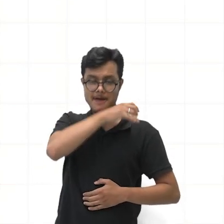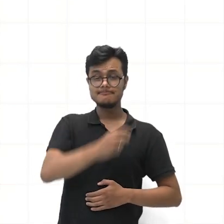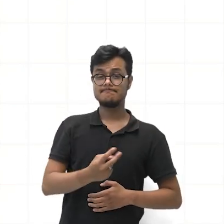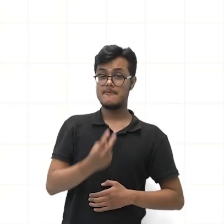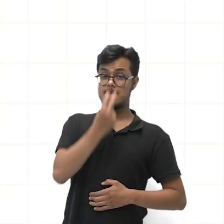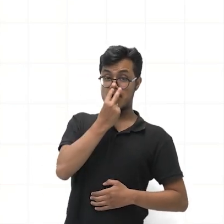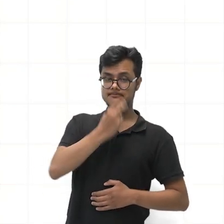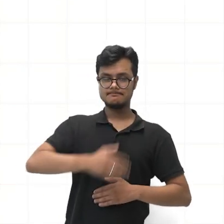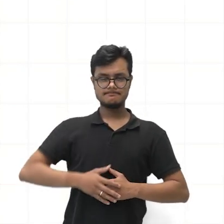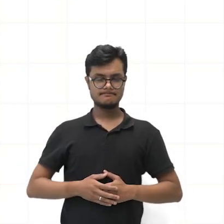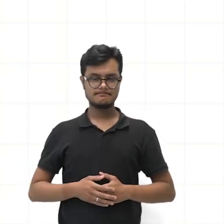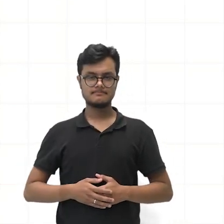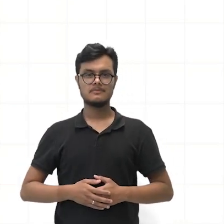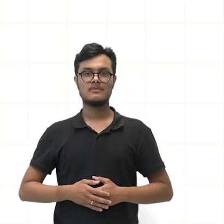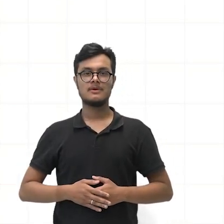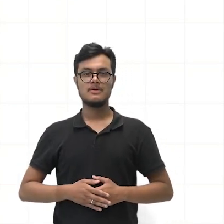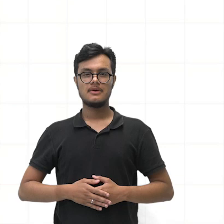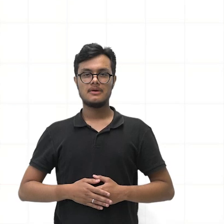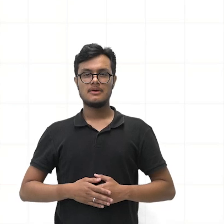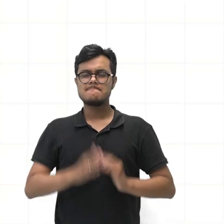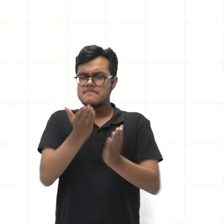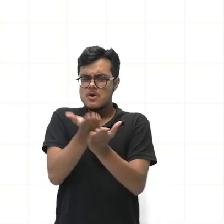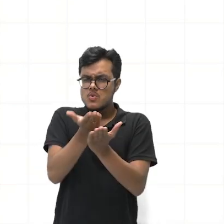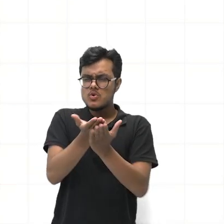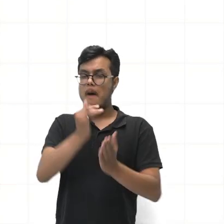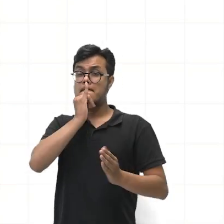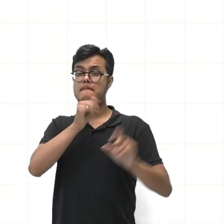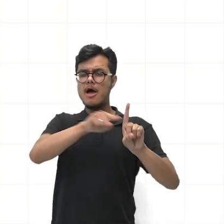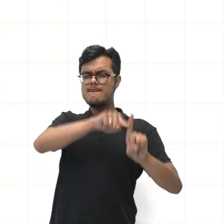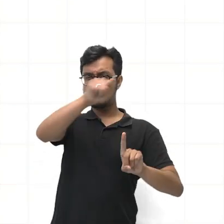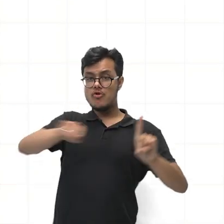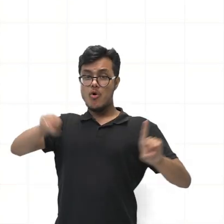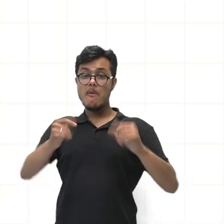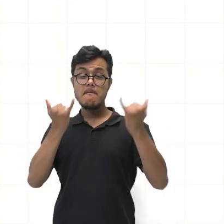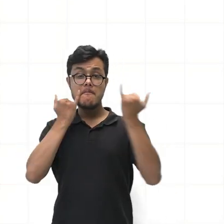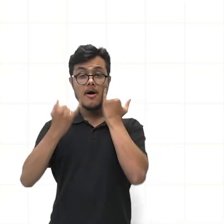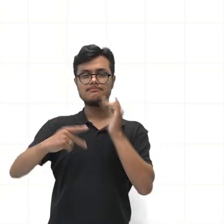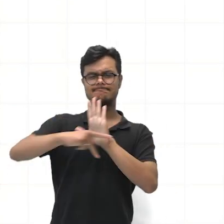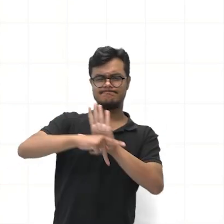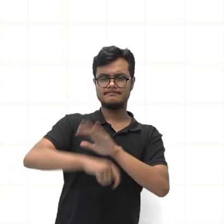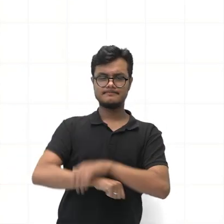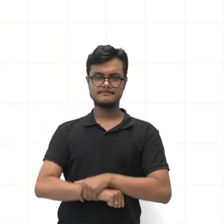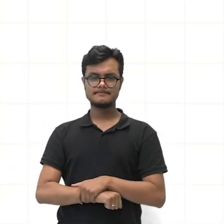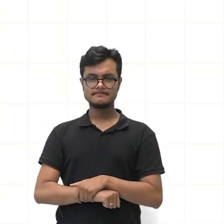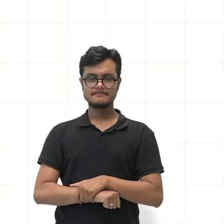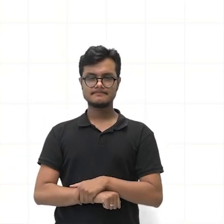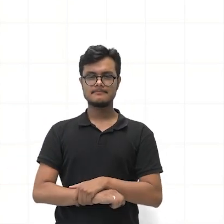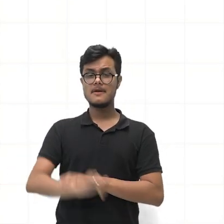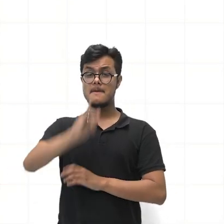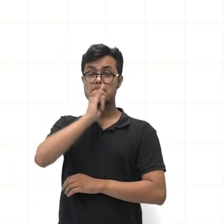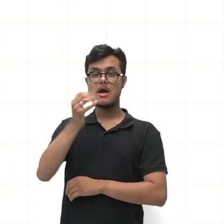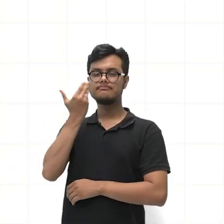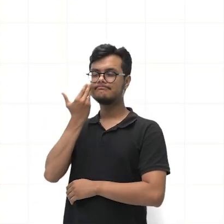né? Poderia até fazer um estudo estatístico sobre isso daqui, né? Olha